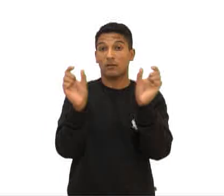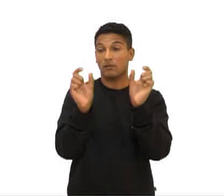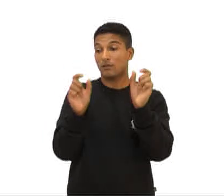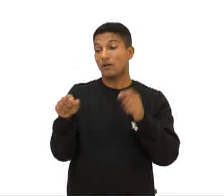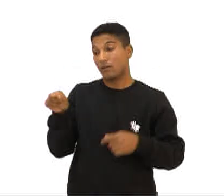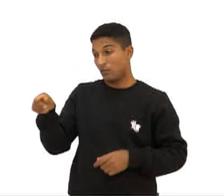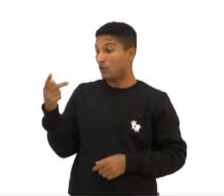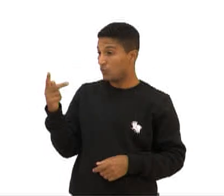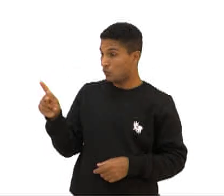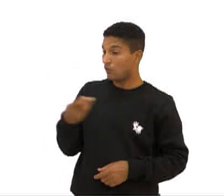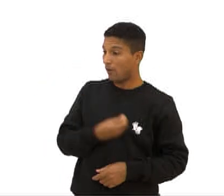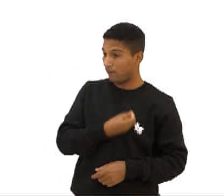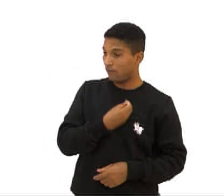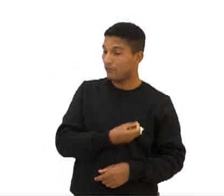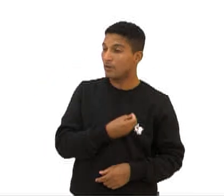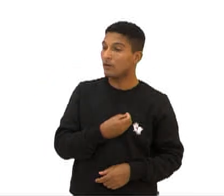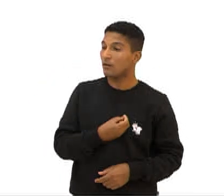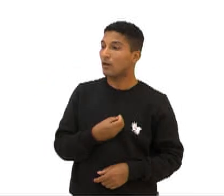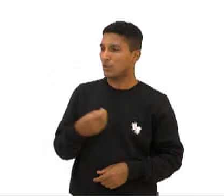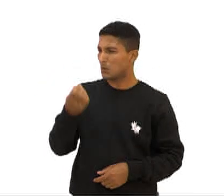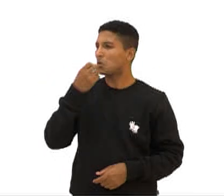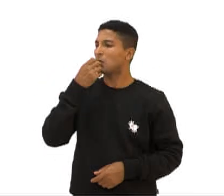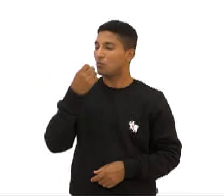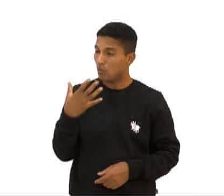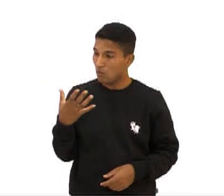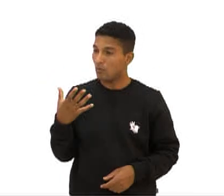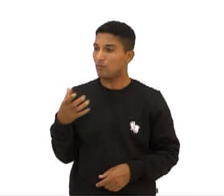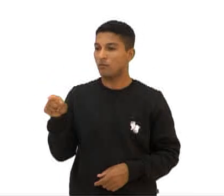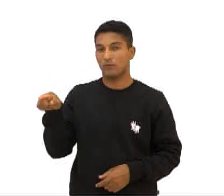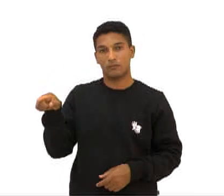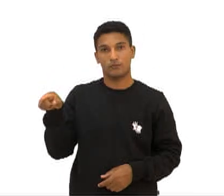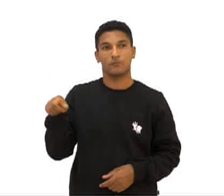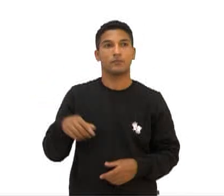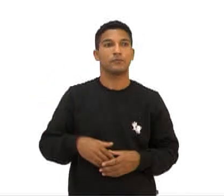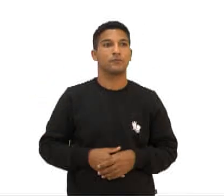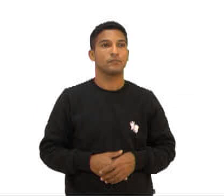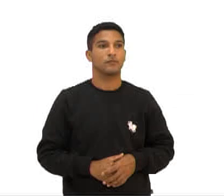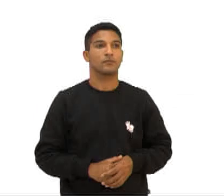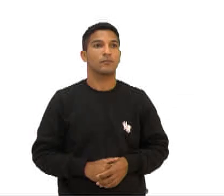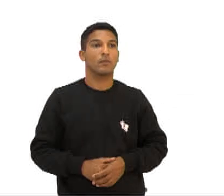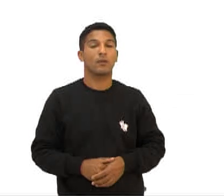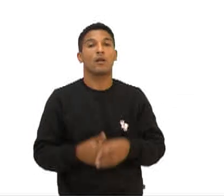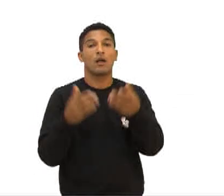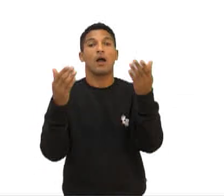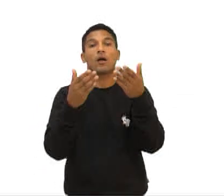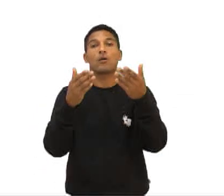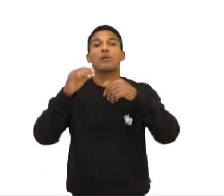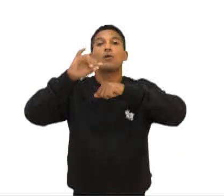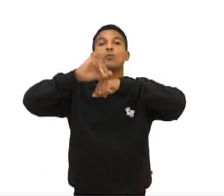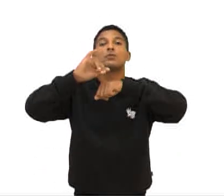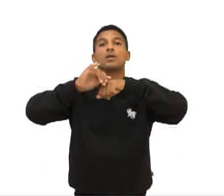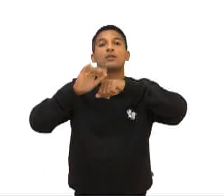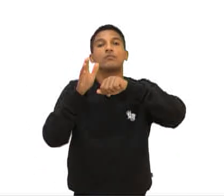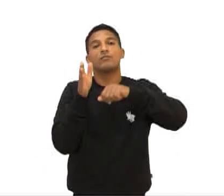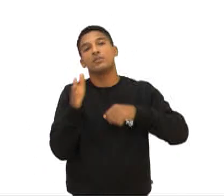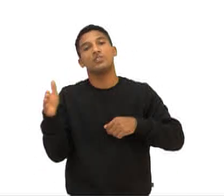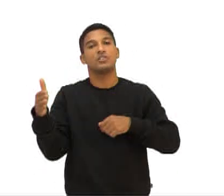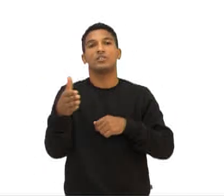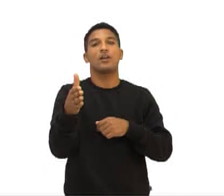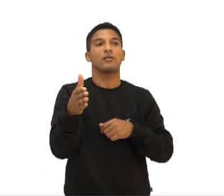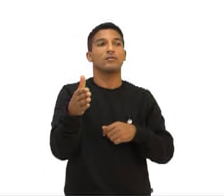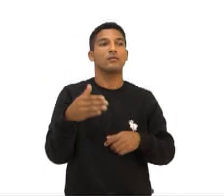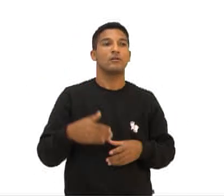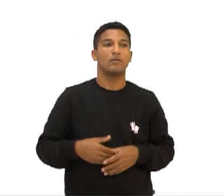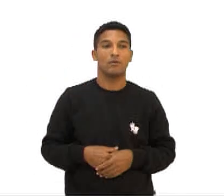Oração subordinada substantiva objetiva indireta exerce a função de objeto indireto.